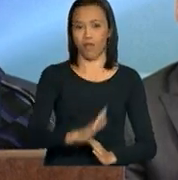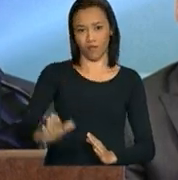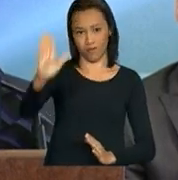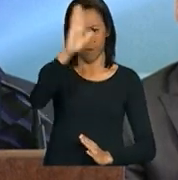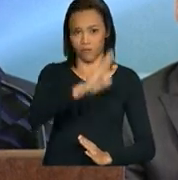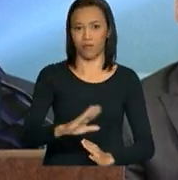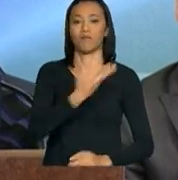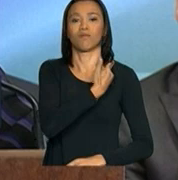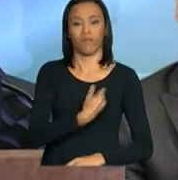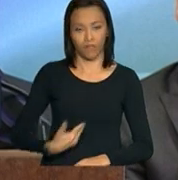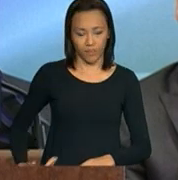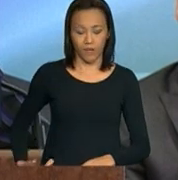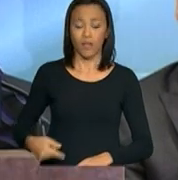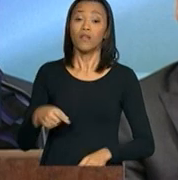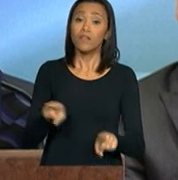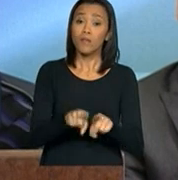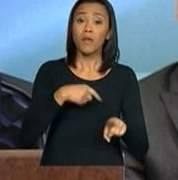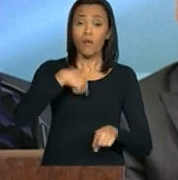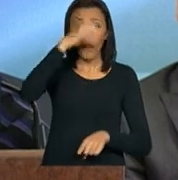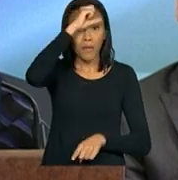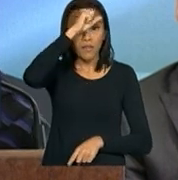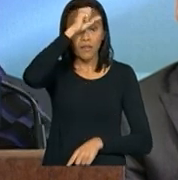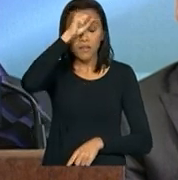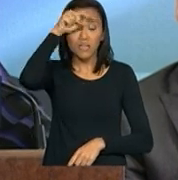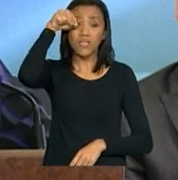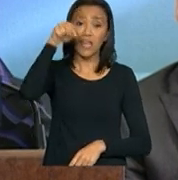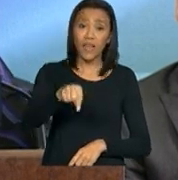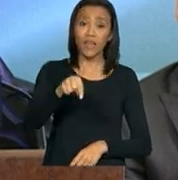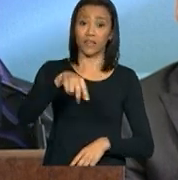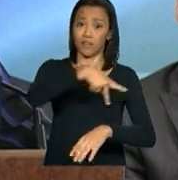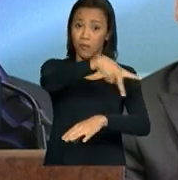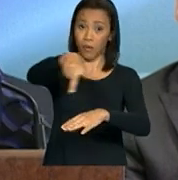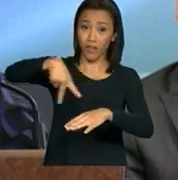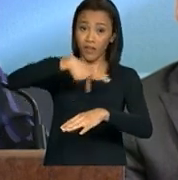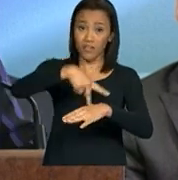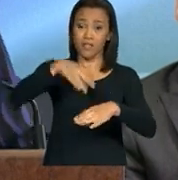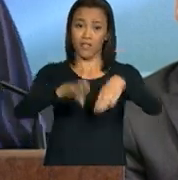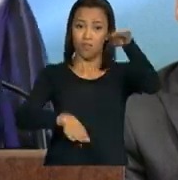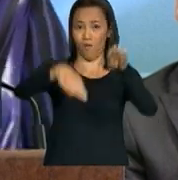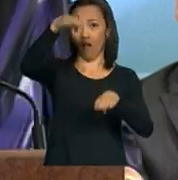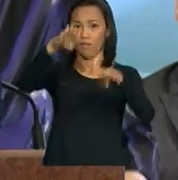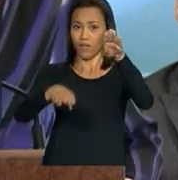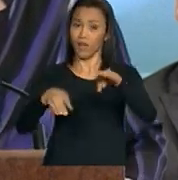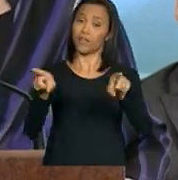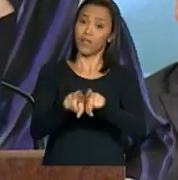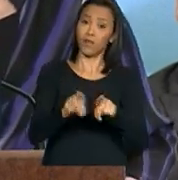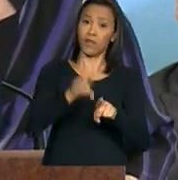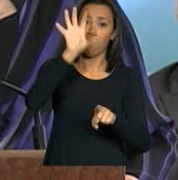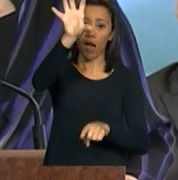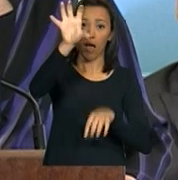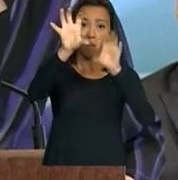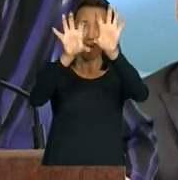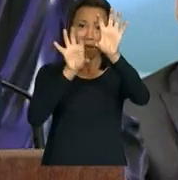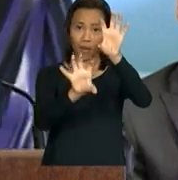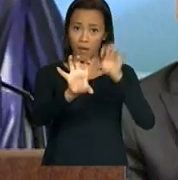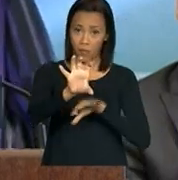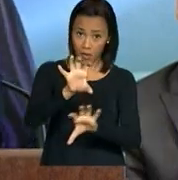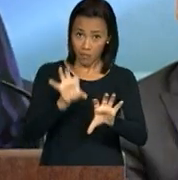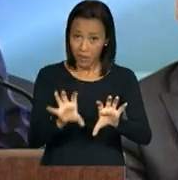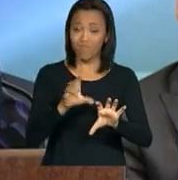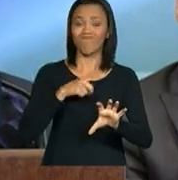também que esse é um país que é desigual tanto regional como territorialmente